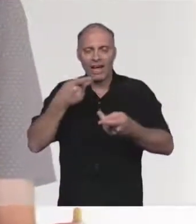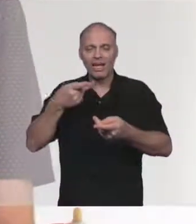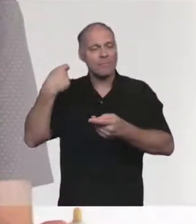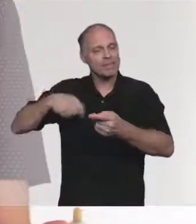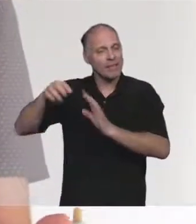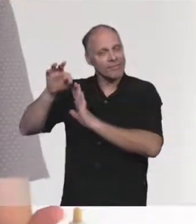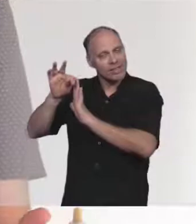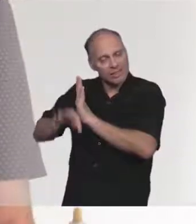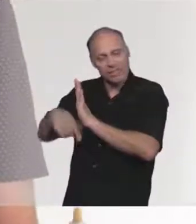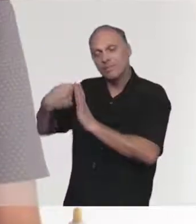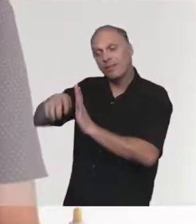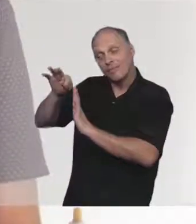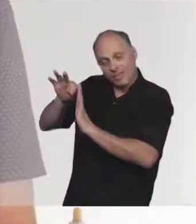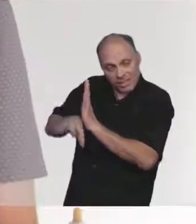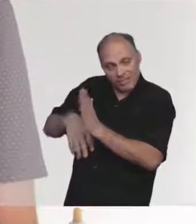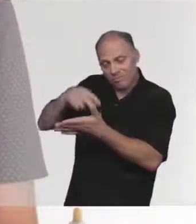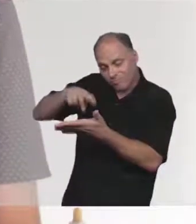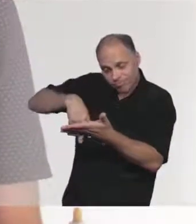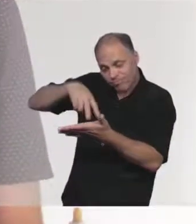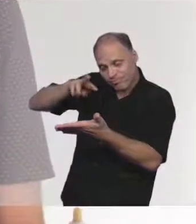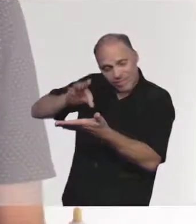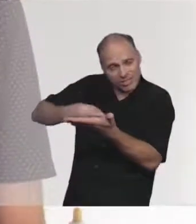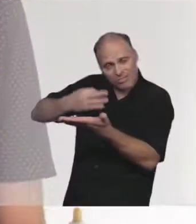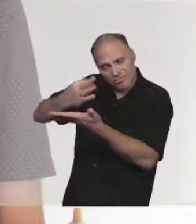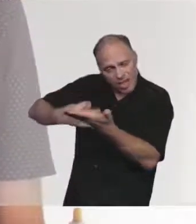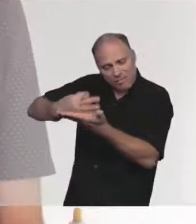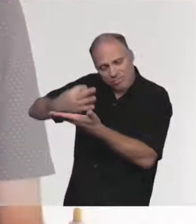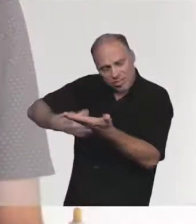texto e muito